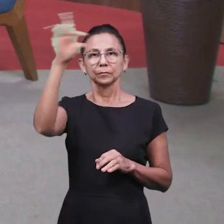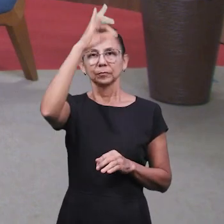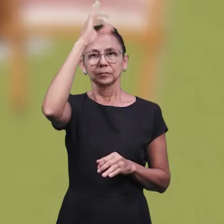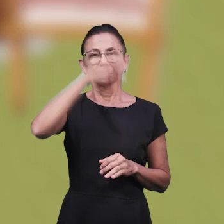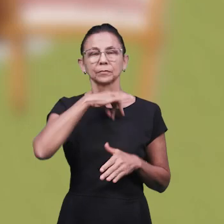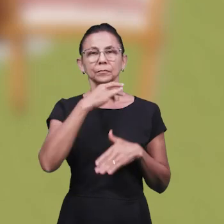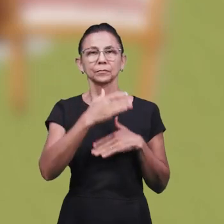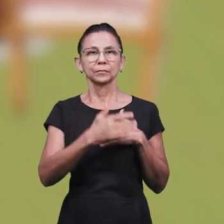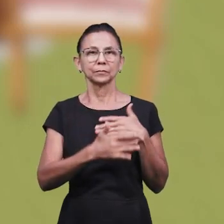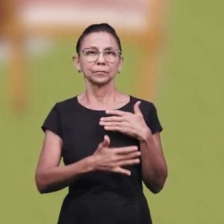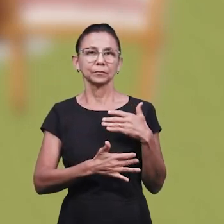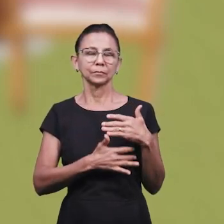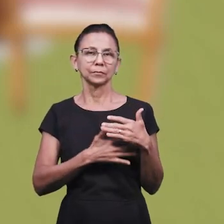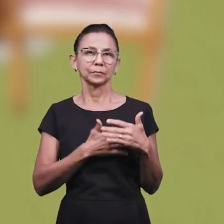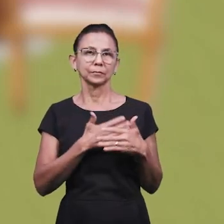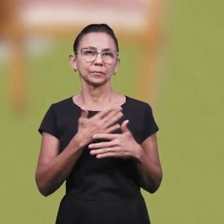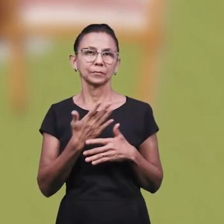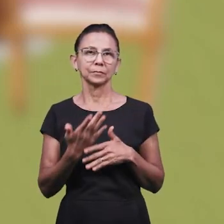Espírito Santo.